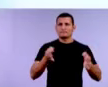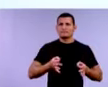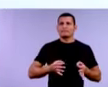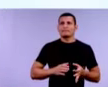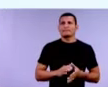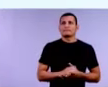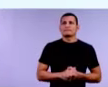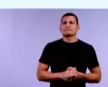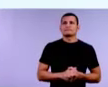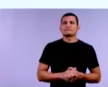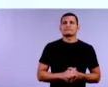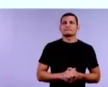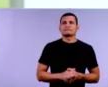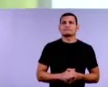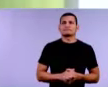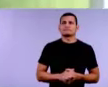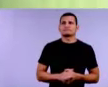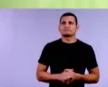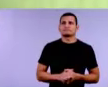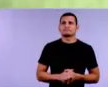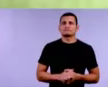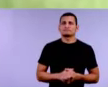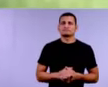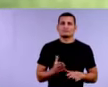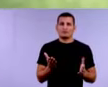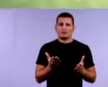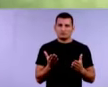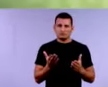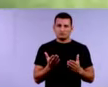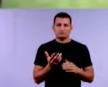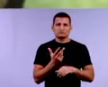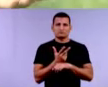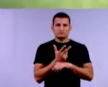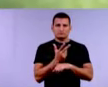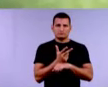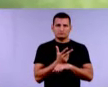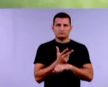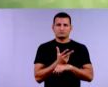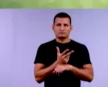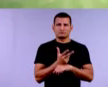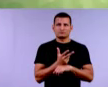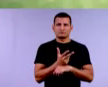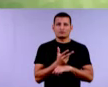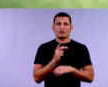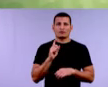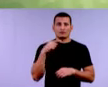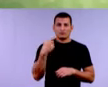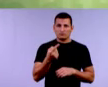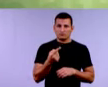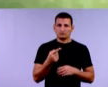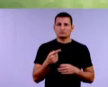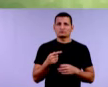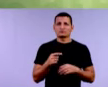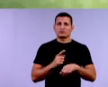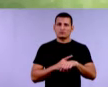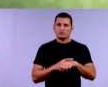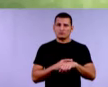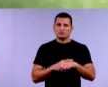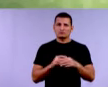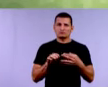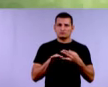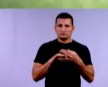tempo é meio curto, então vamos mais agora para uma externa, depois nós tiraremos as dúvidas no horário da atividade,